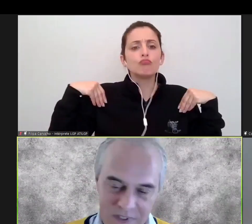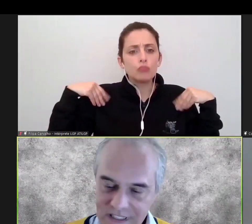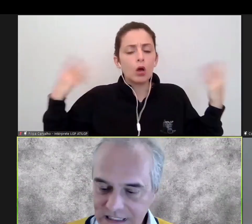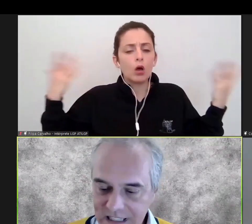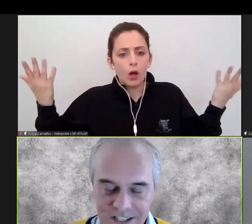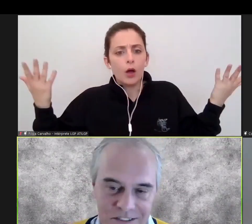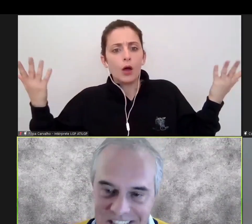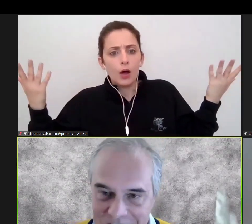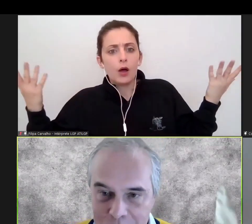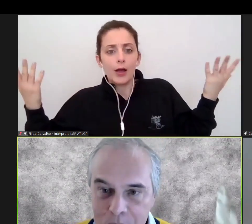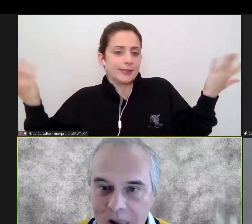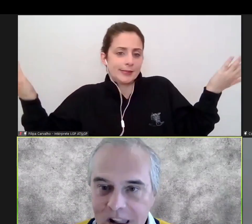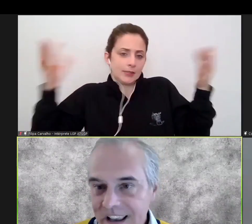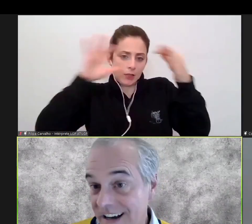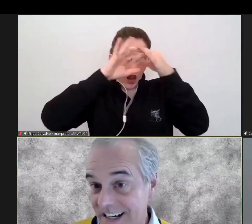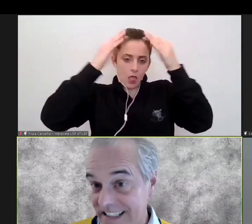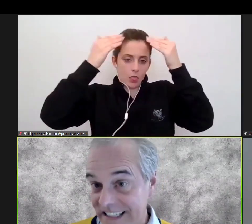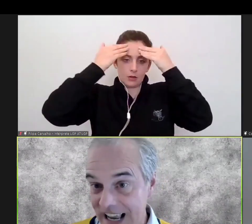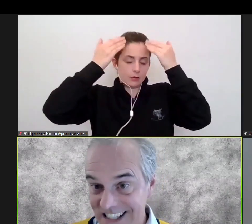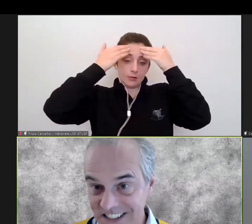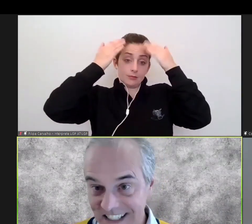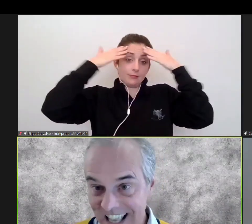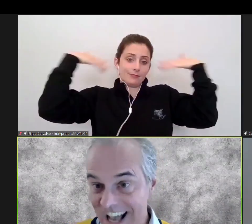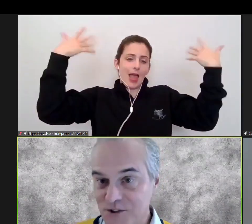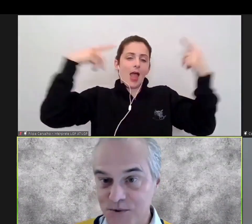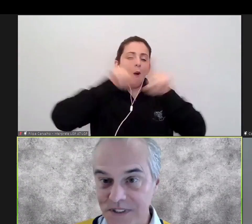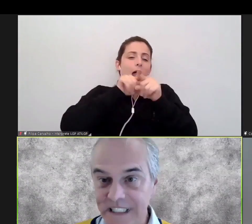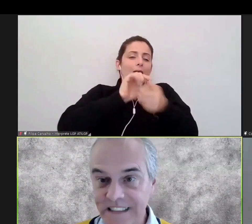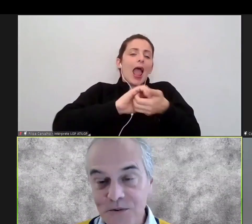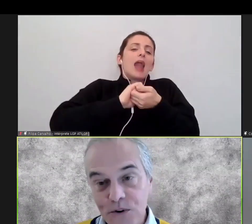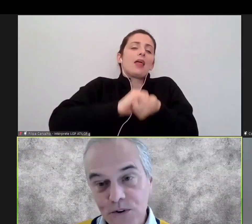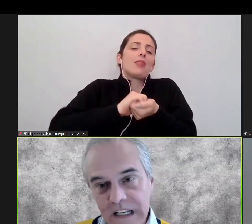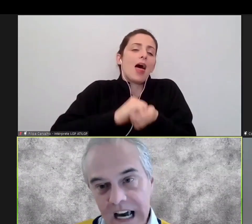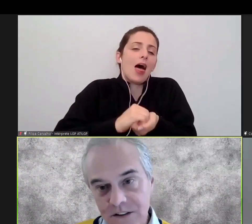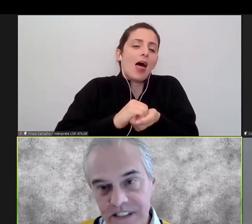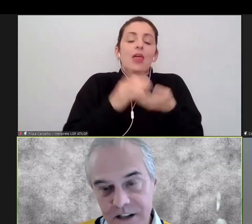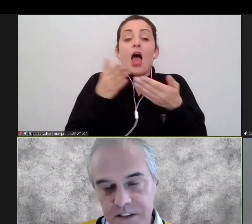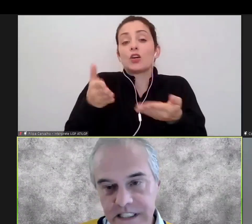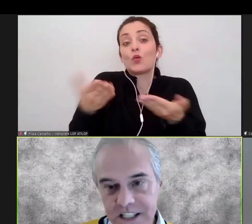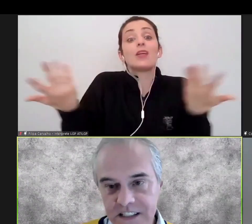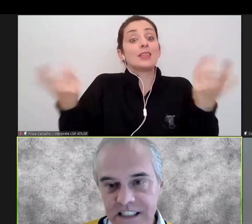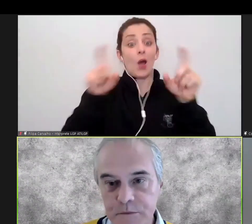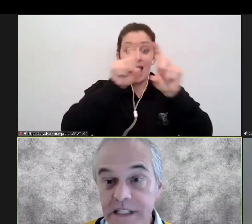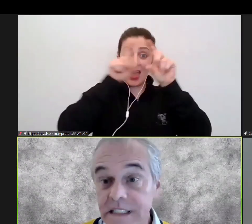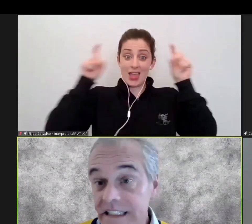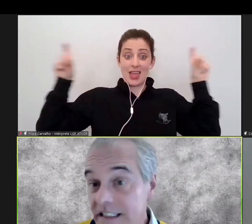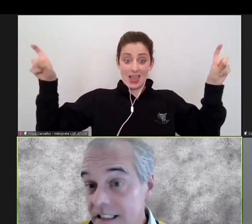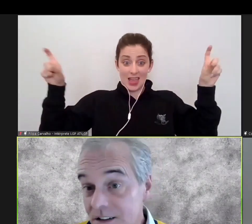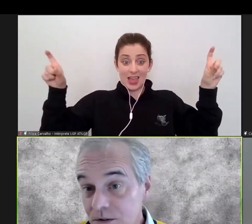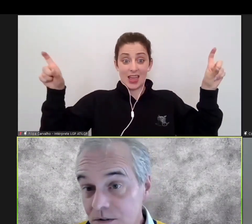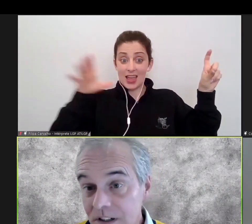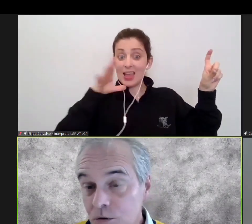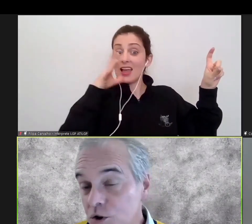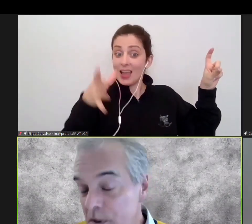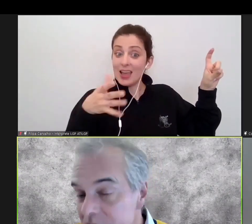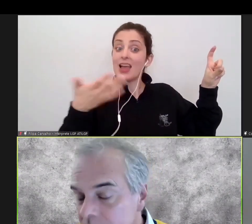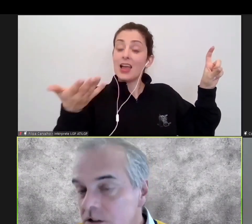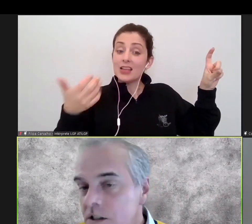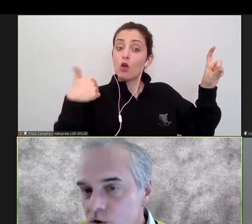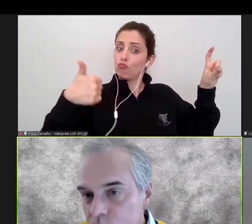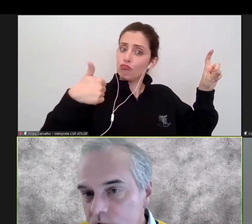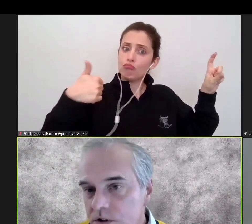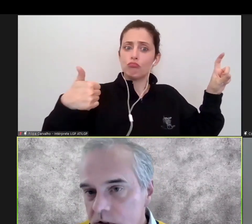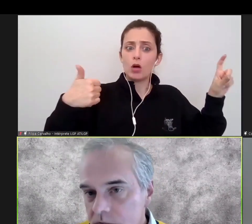das mentalidades, né? É a caridade, é a ajuda. Então, colocaram-se deficientes nas empresas. E os